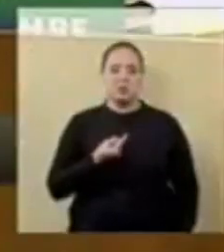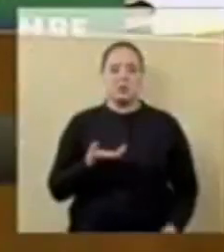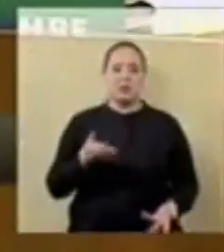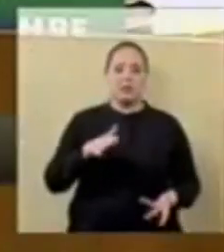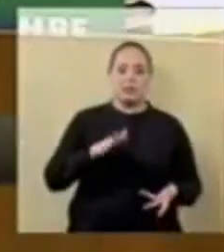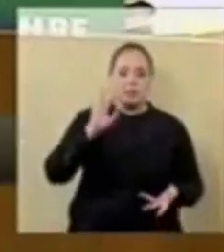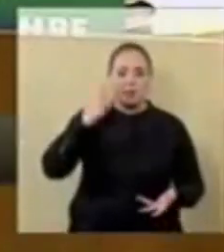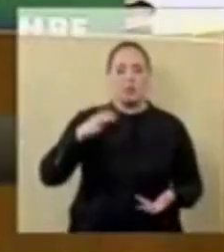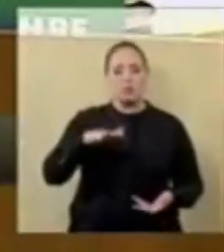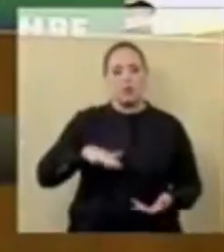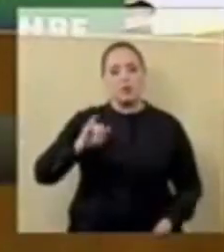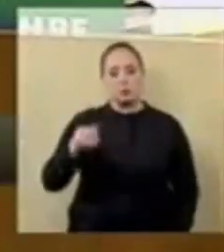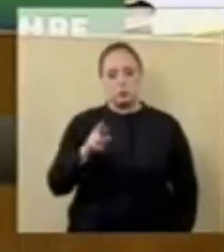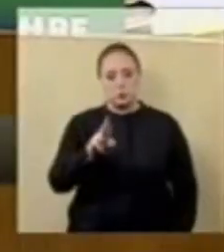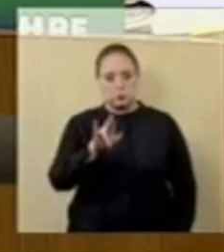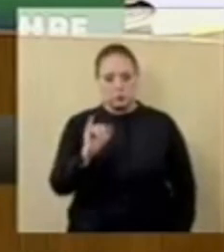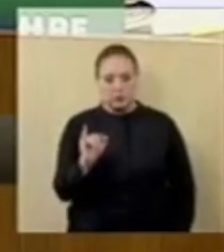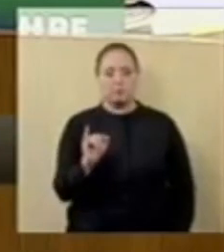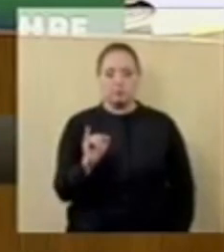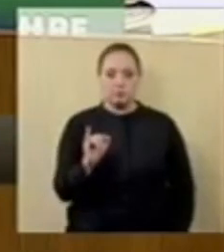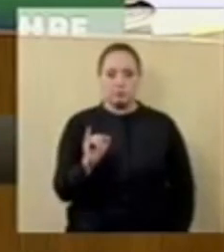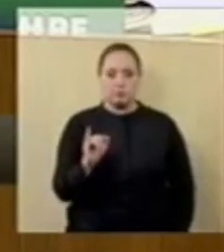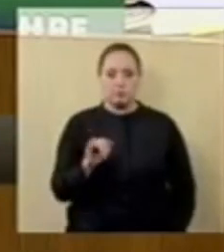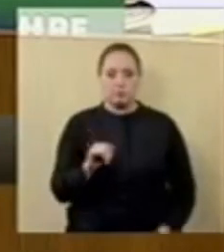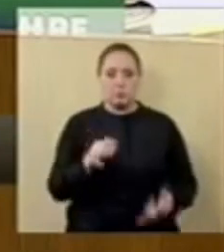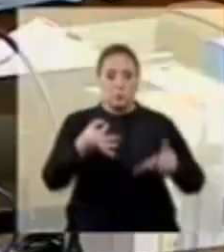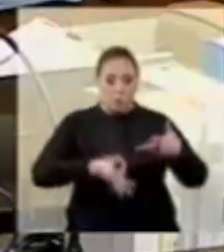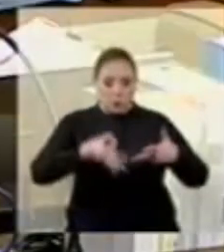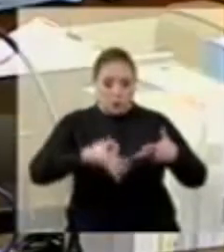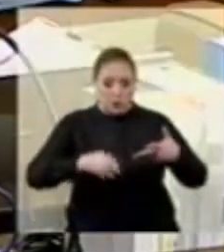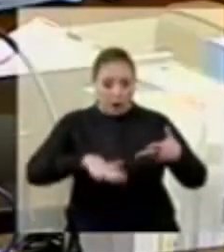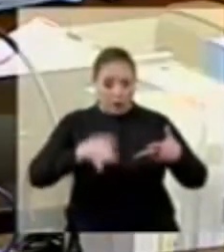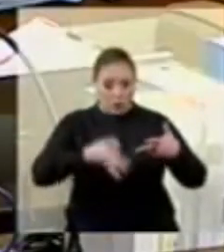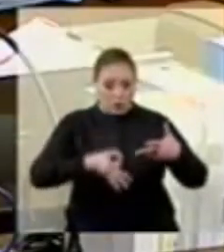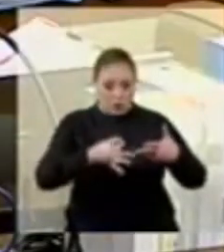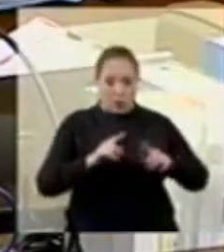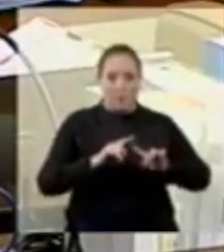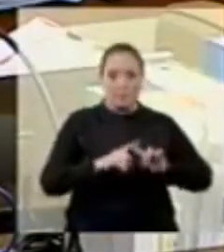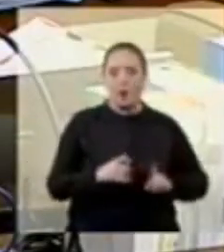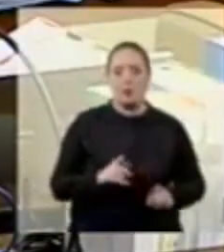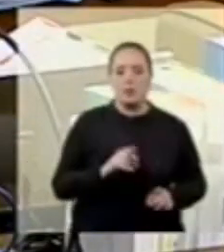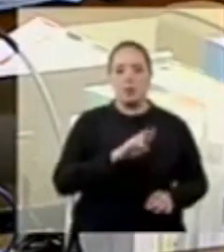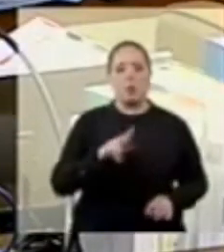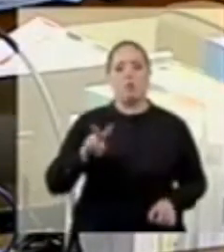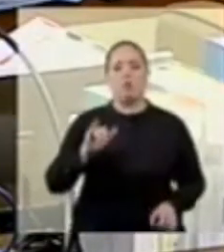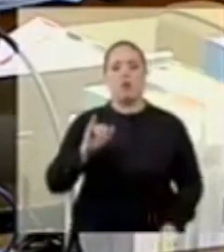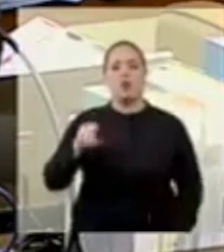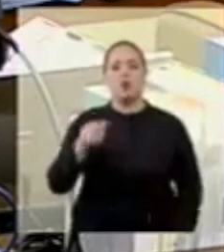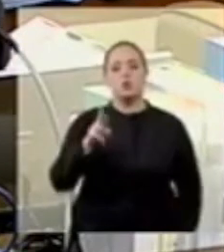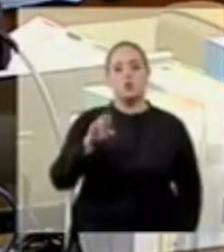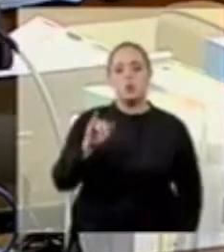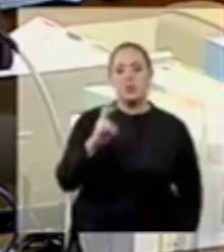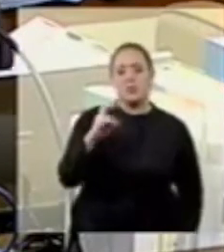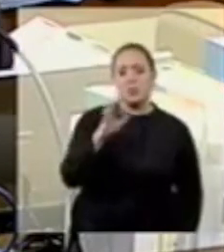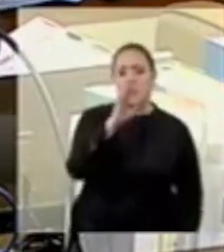do júri no poder judiciário mas não vão a júri nem 5% dos